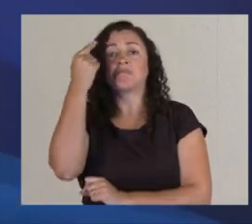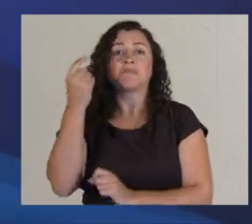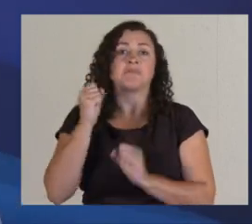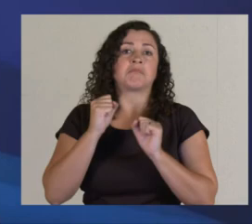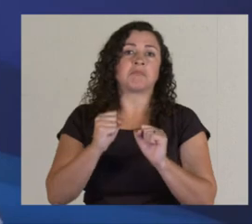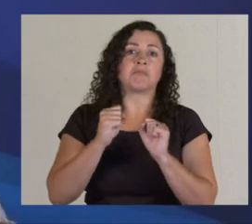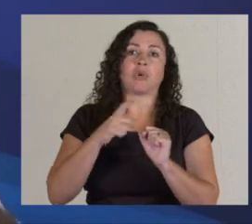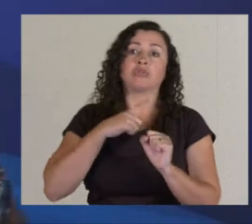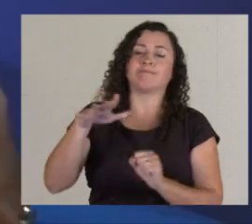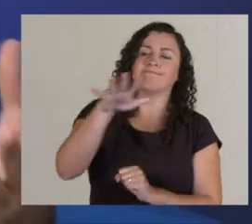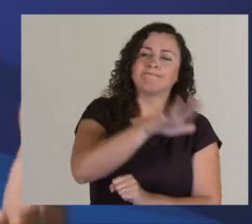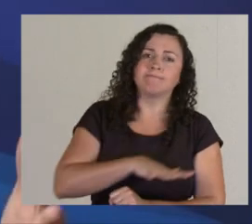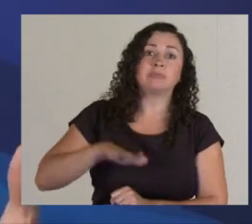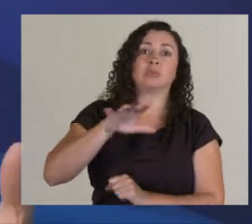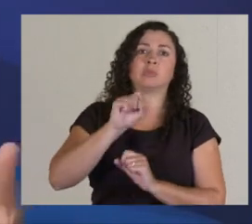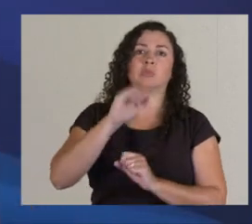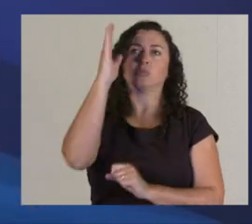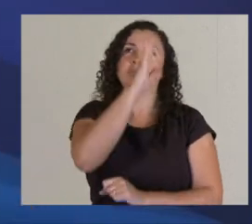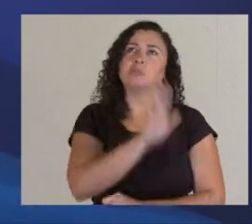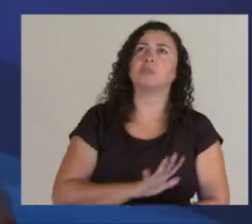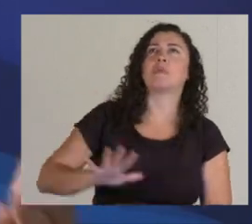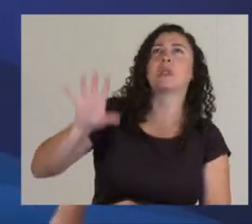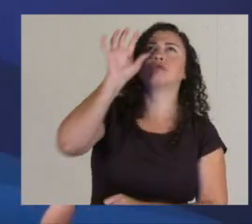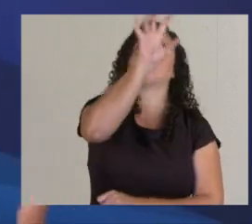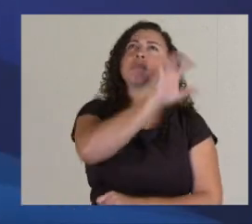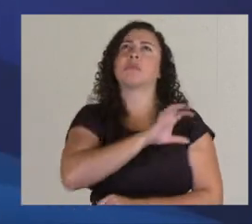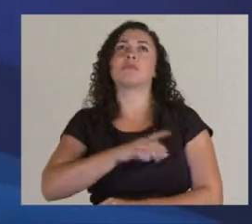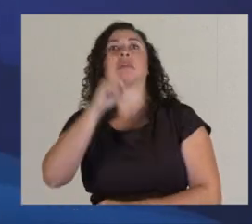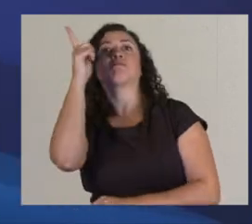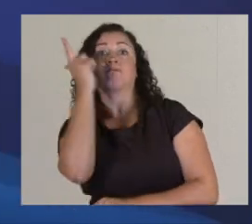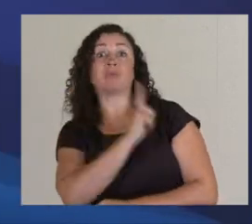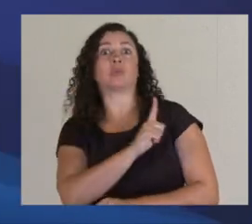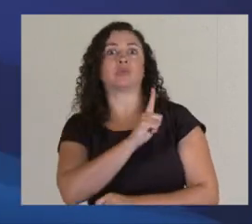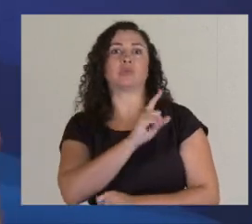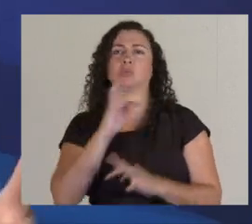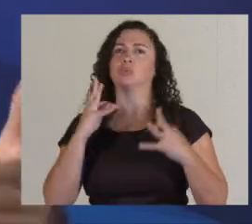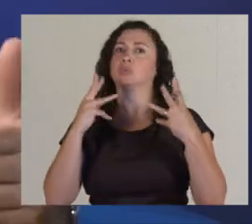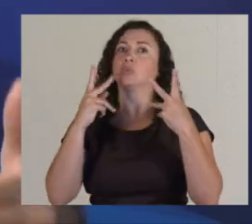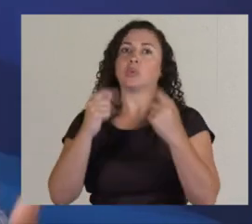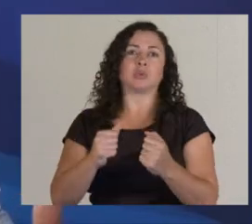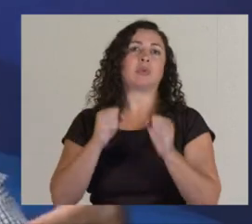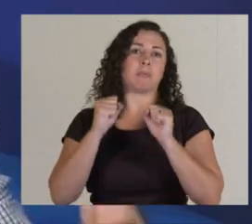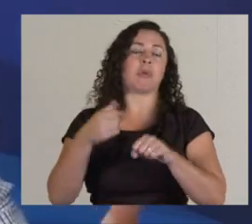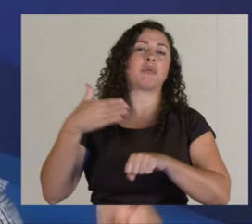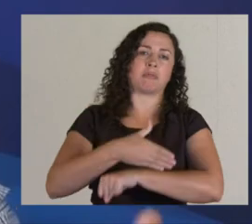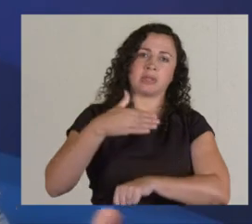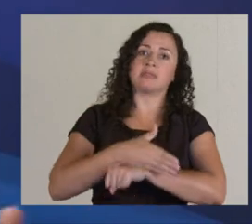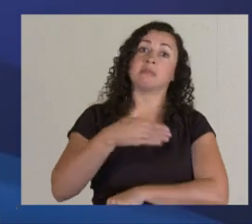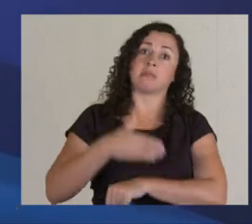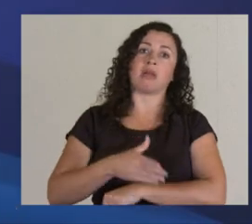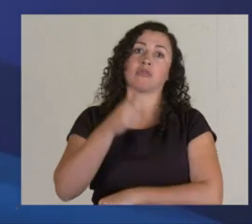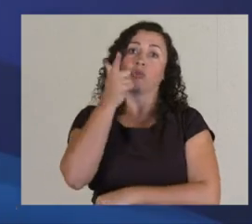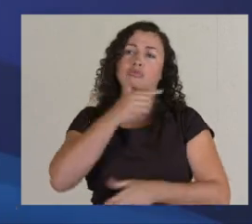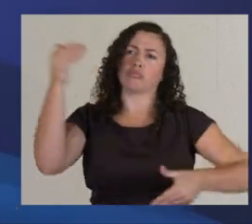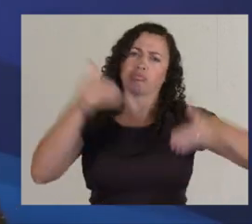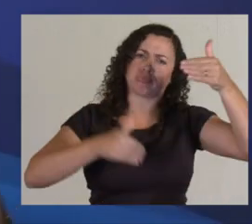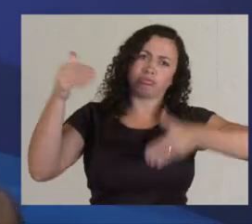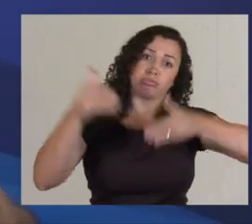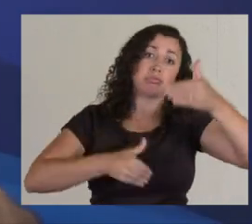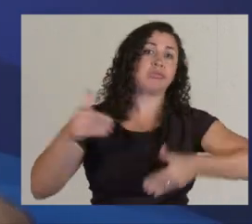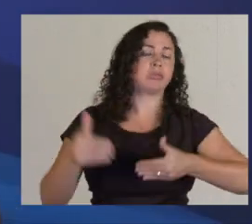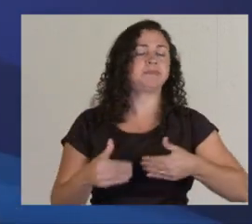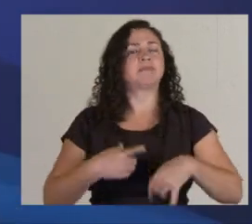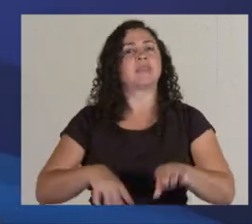de que podemos ter essa abrangência nacional desejada para o vestibular, desejada para termos como estudantes da Unicamp,